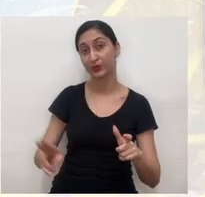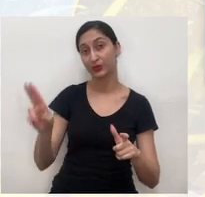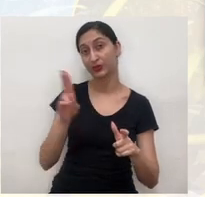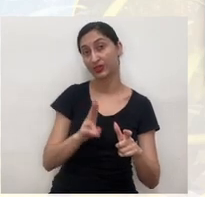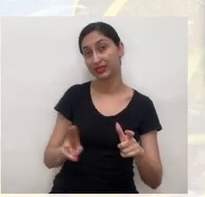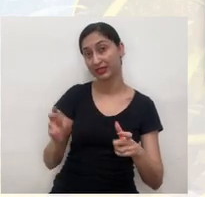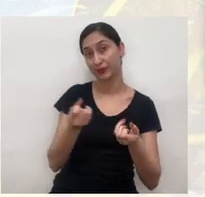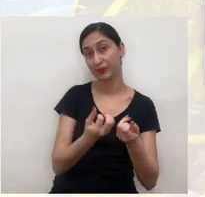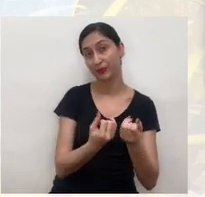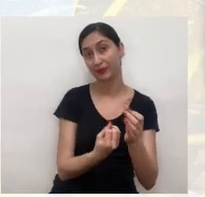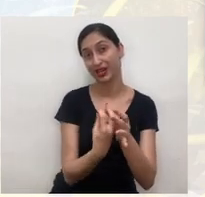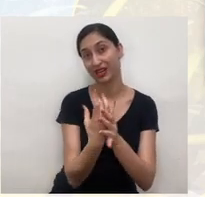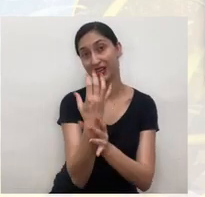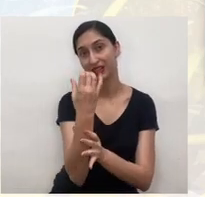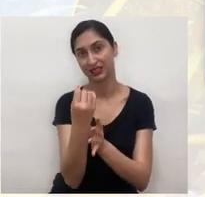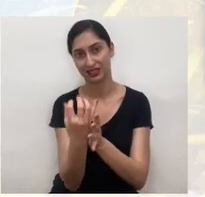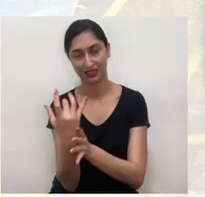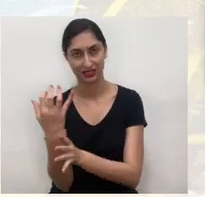estabeleceram lá